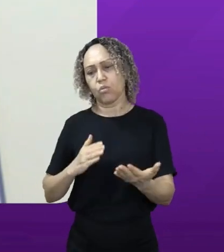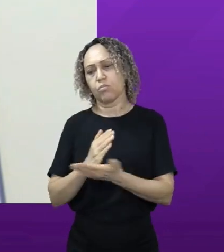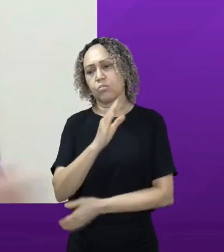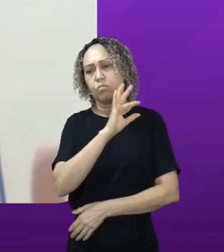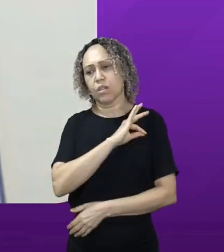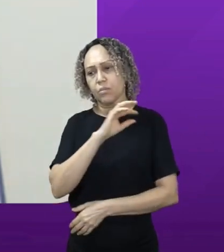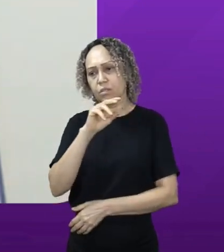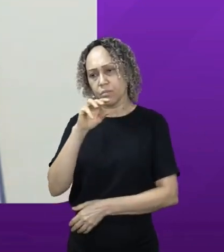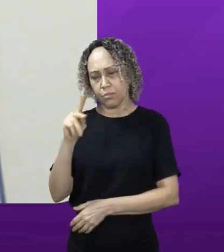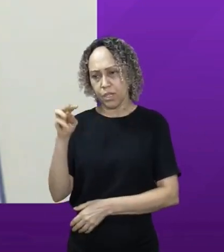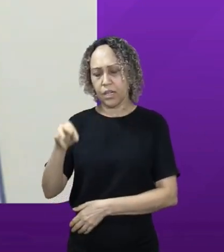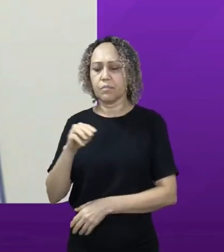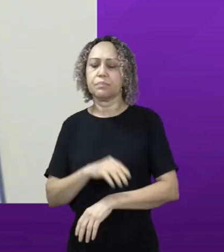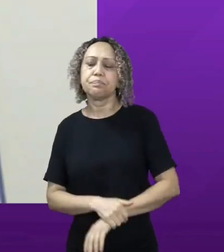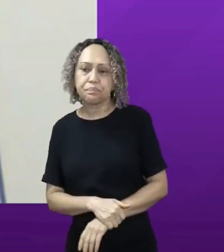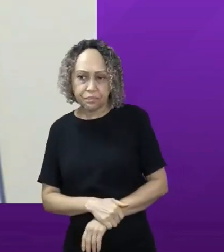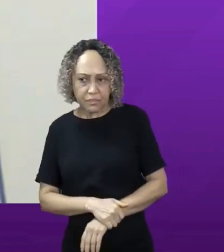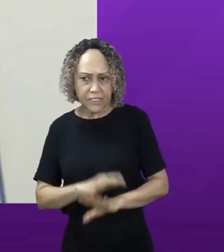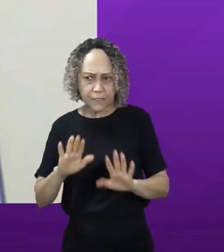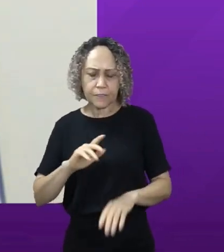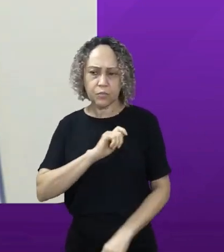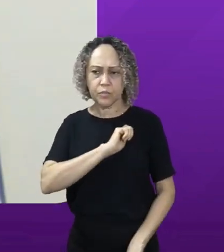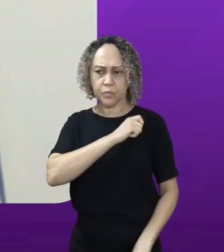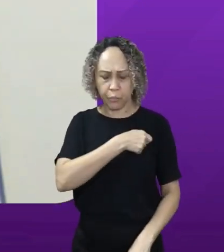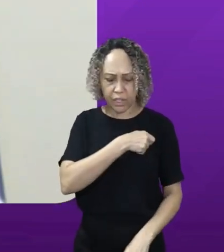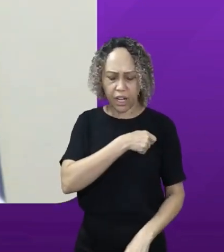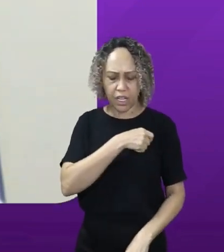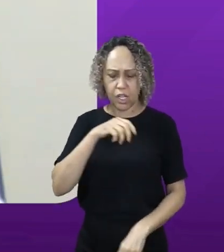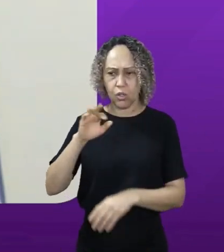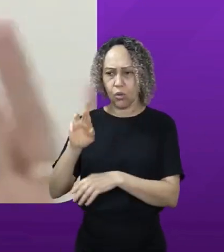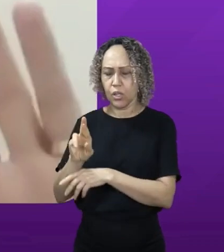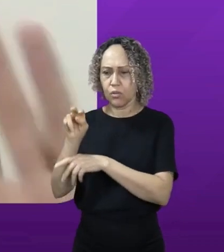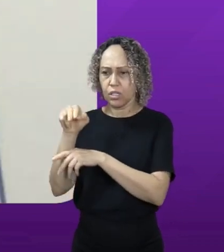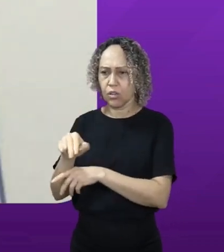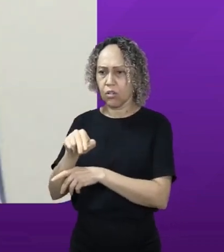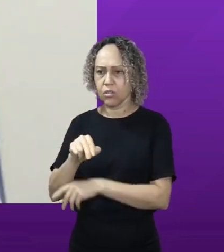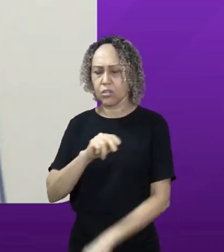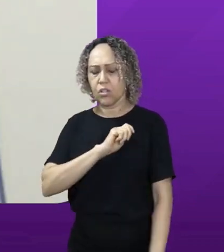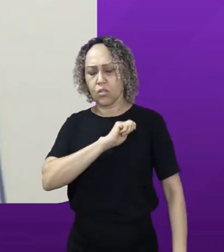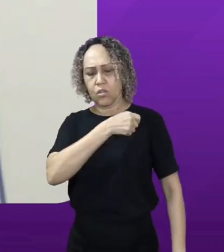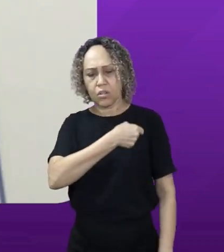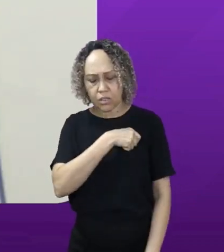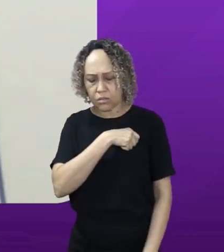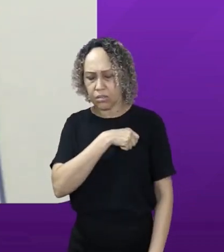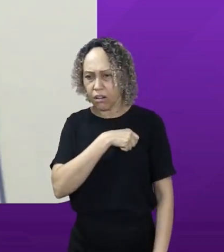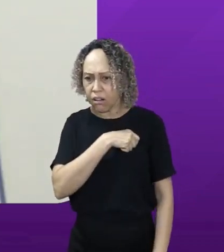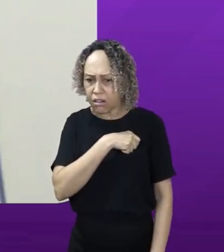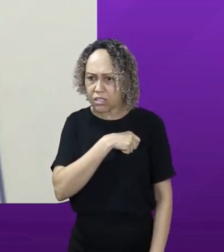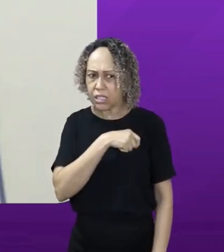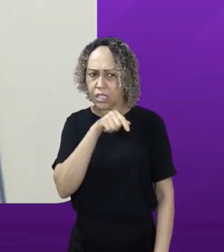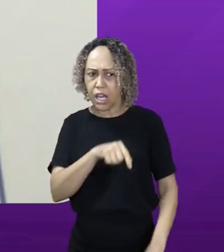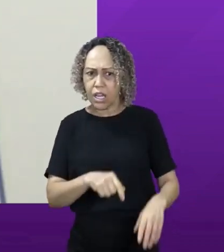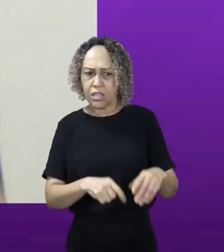o desenho hoje das delegacias aqui no Rio Grande do Norte, né, quando a mulher era vítima de violência, ela procurava, dificilmente ela ia encontrar uma mulher em uma